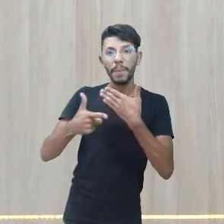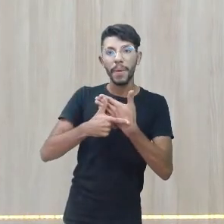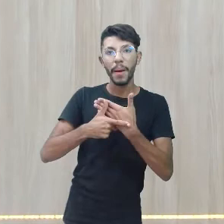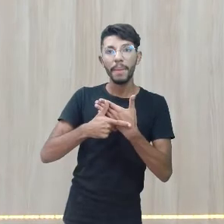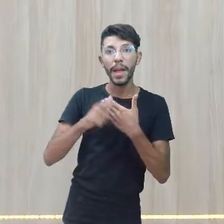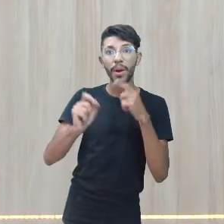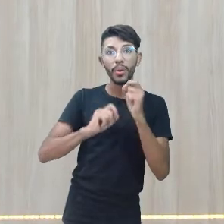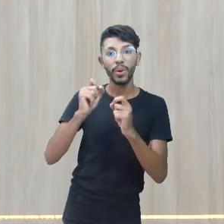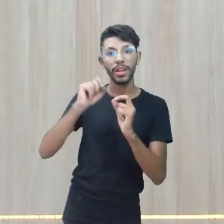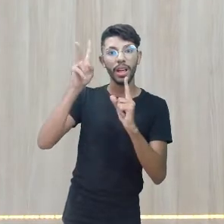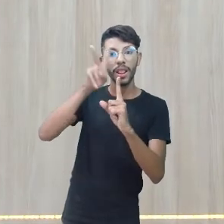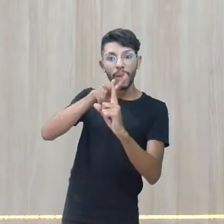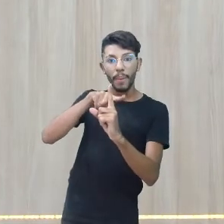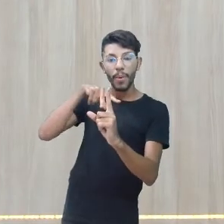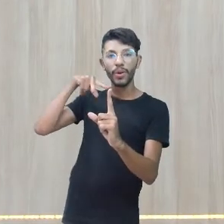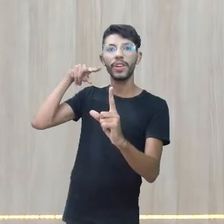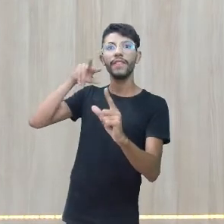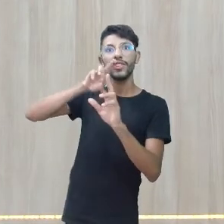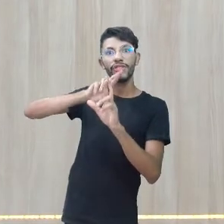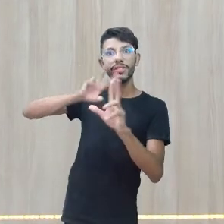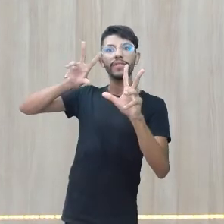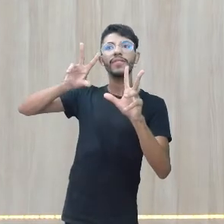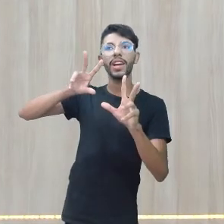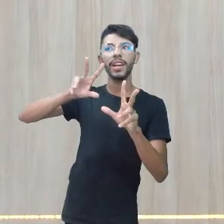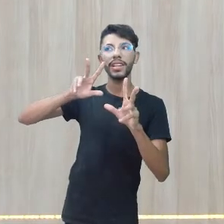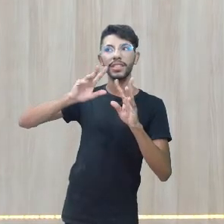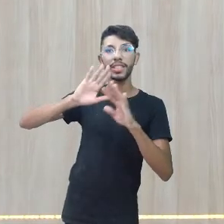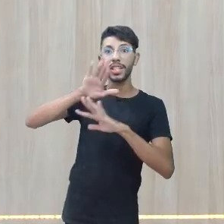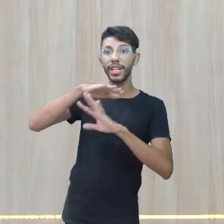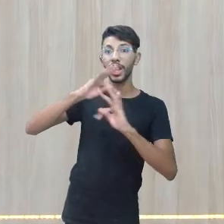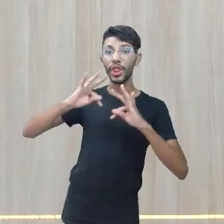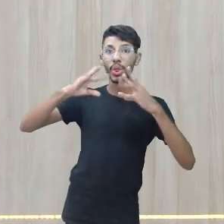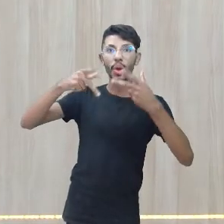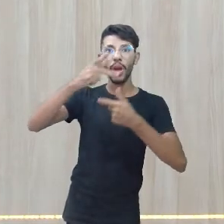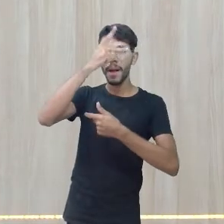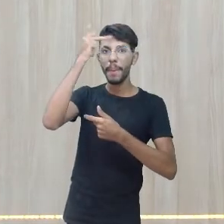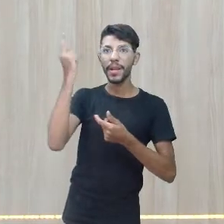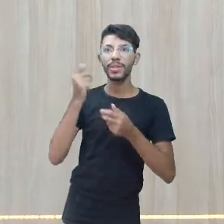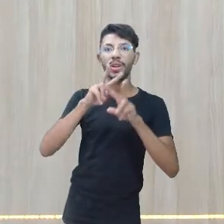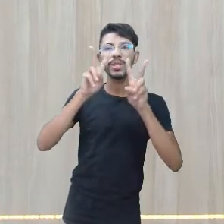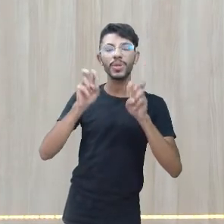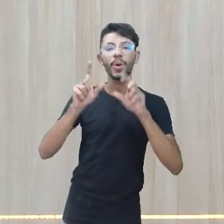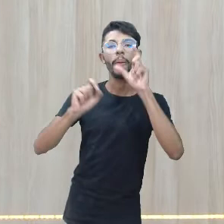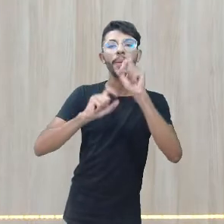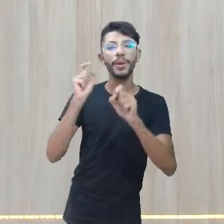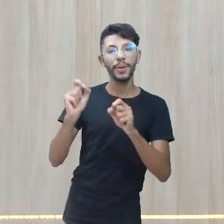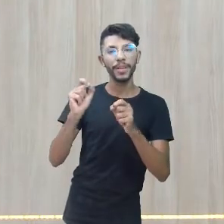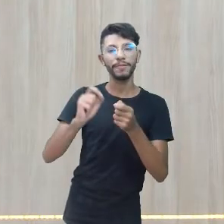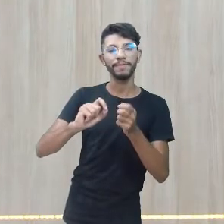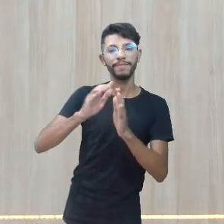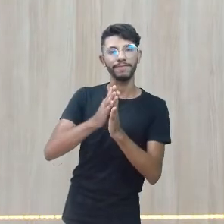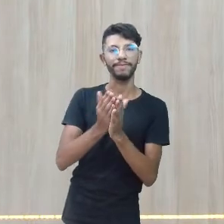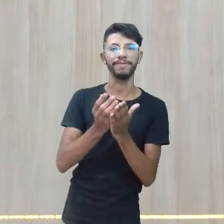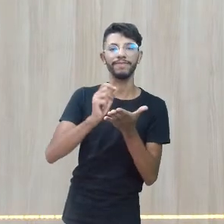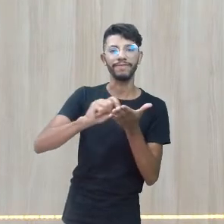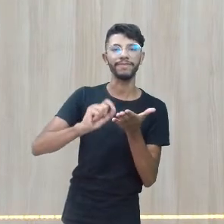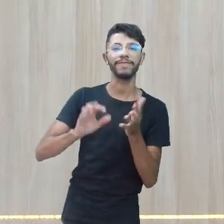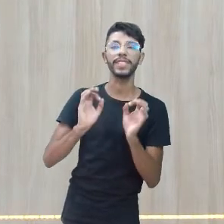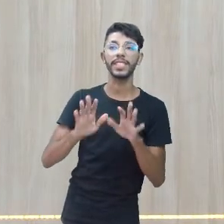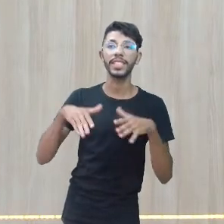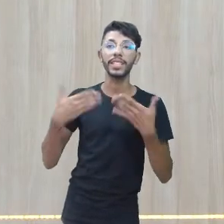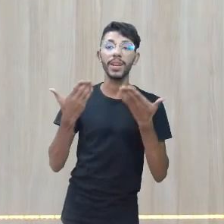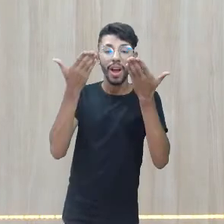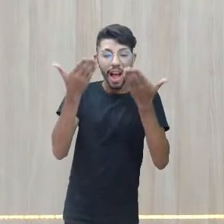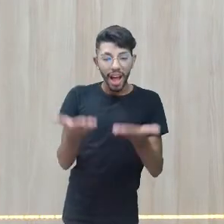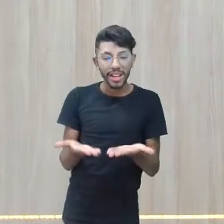do olhar, não é? Diferenciado de todas as pessoas sobre uma determinada obra. É assim que